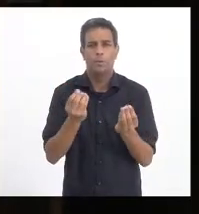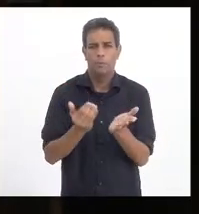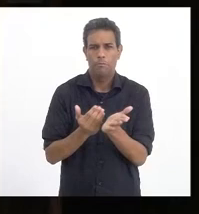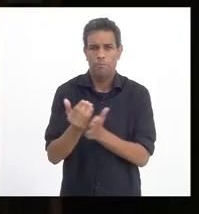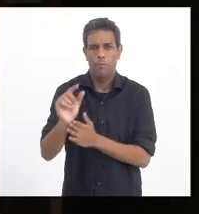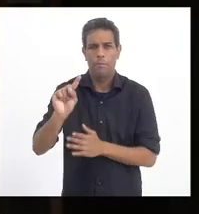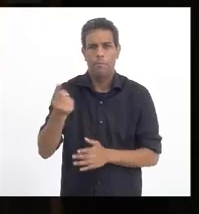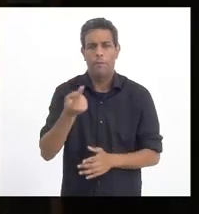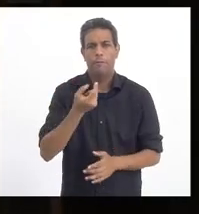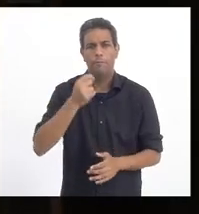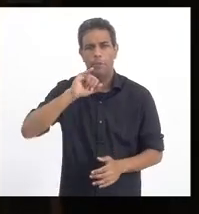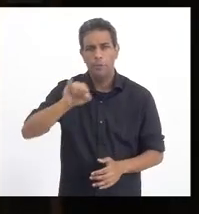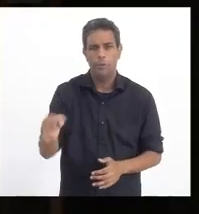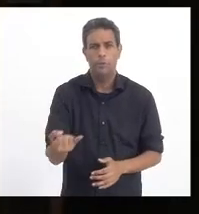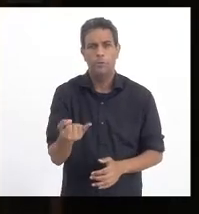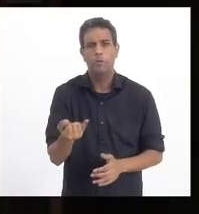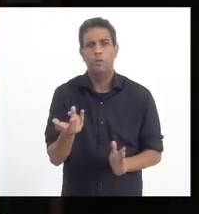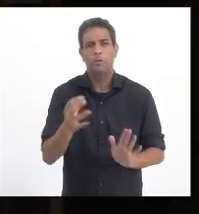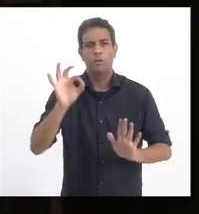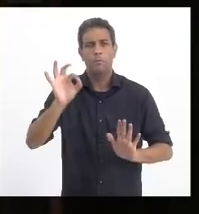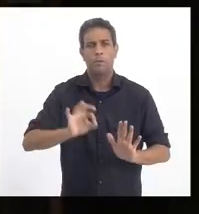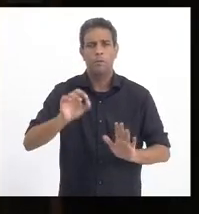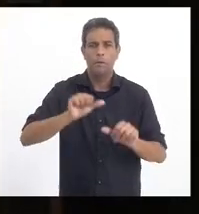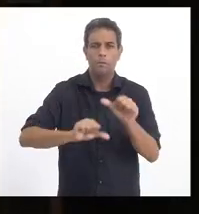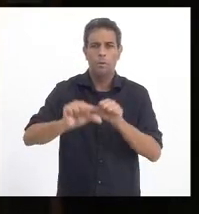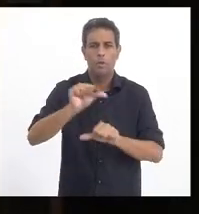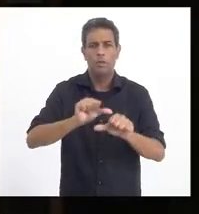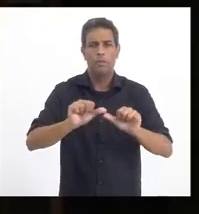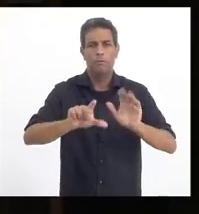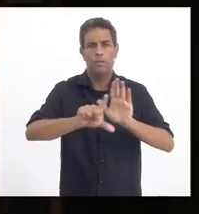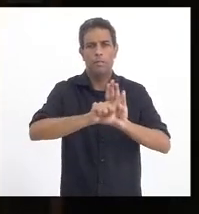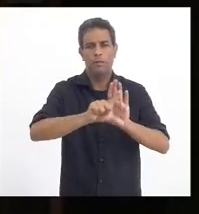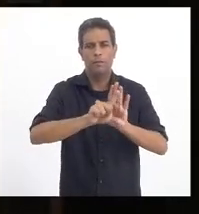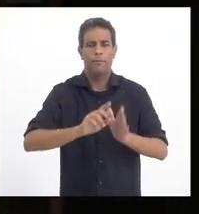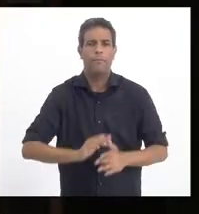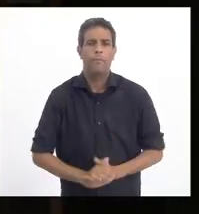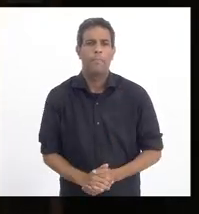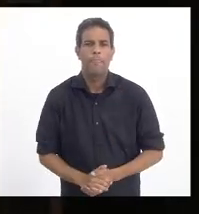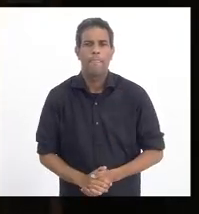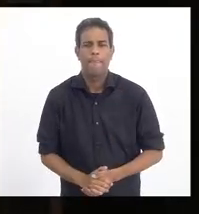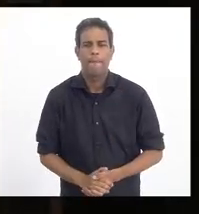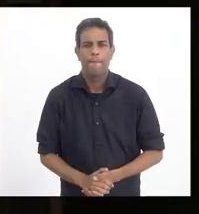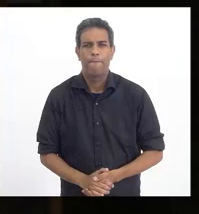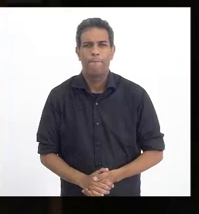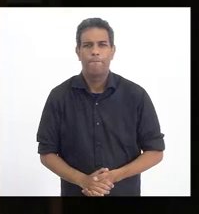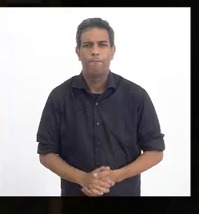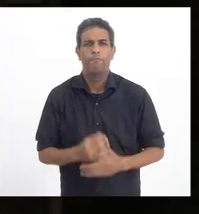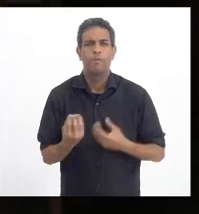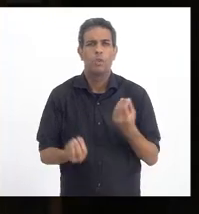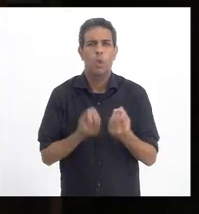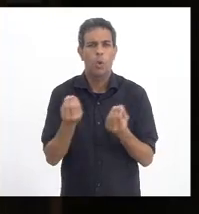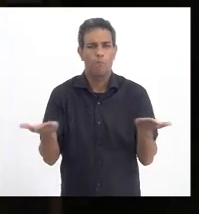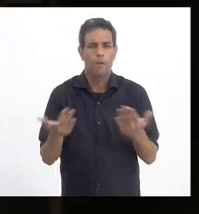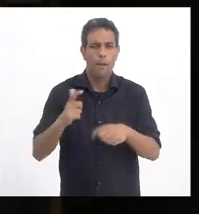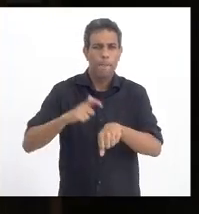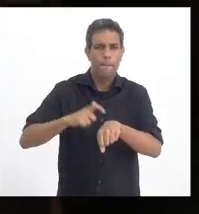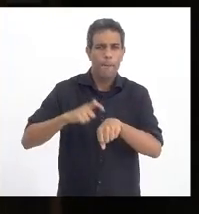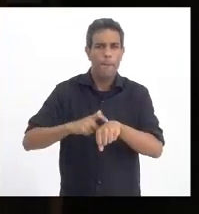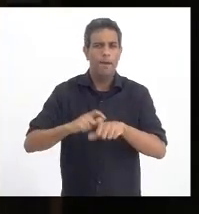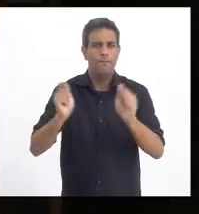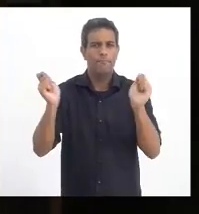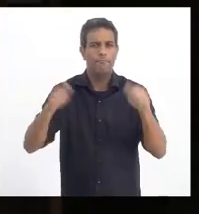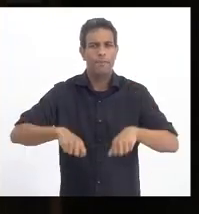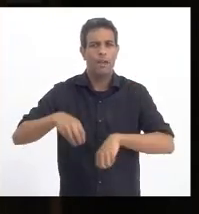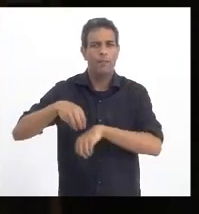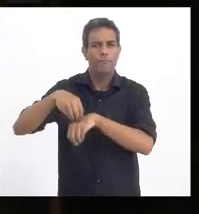partir de Primeiro de Janeiro esse percentual por lei pode ser alterado E aí é não nos compete neste momento